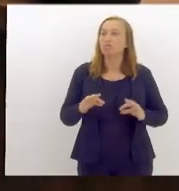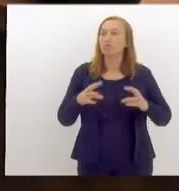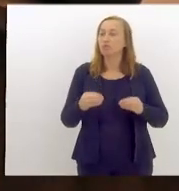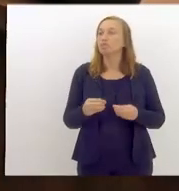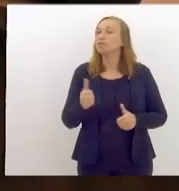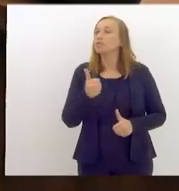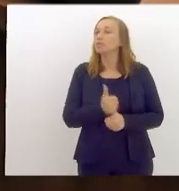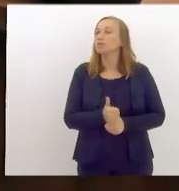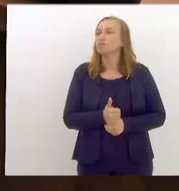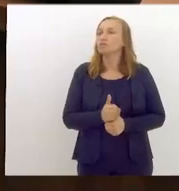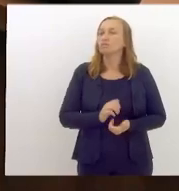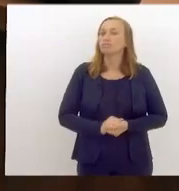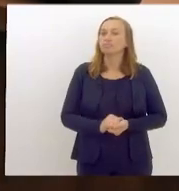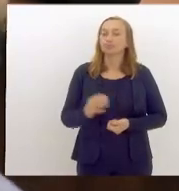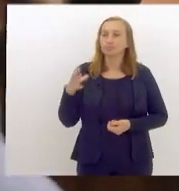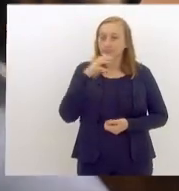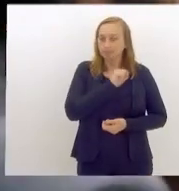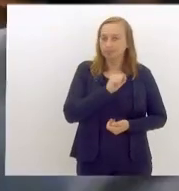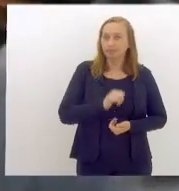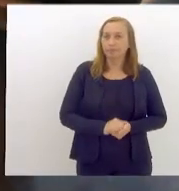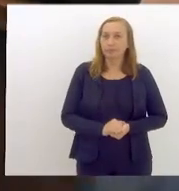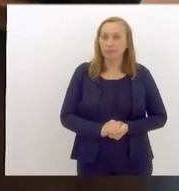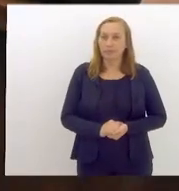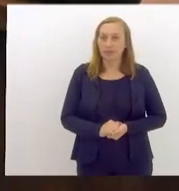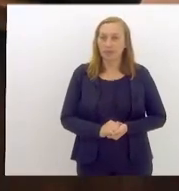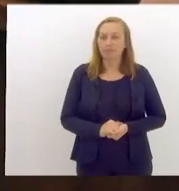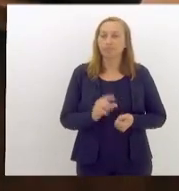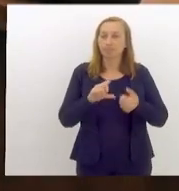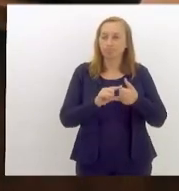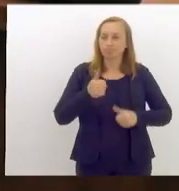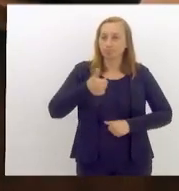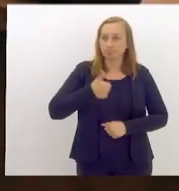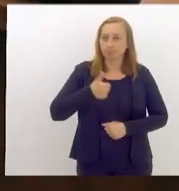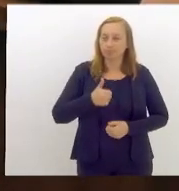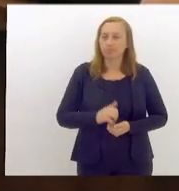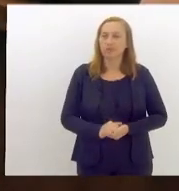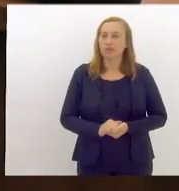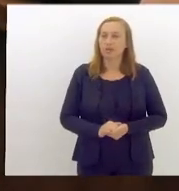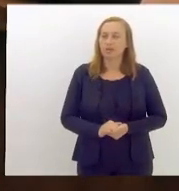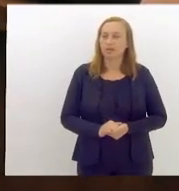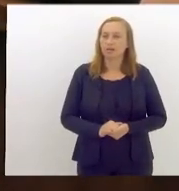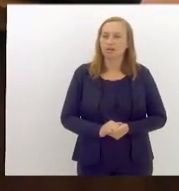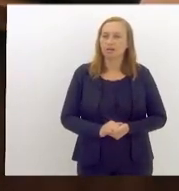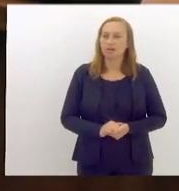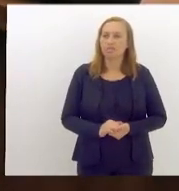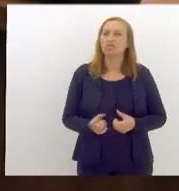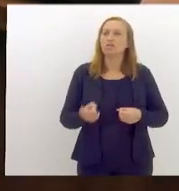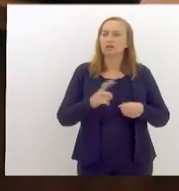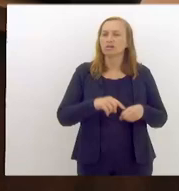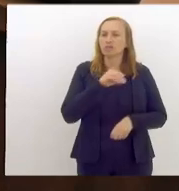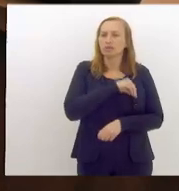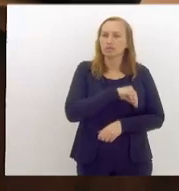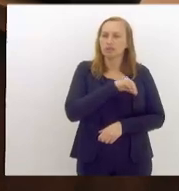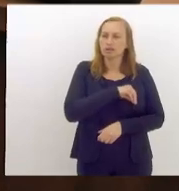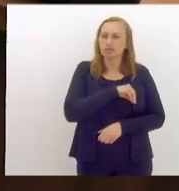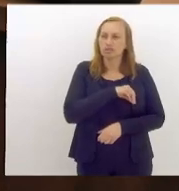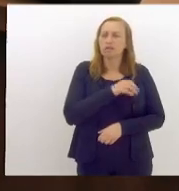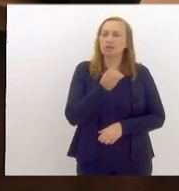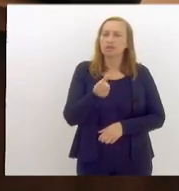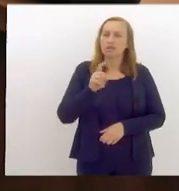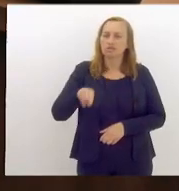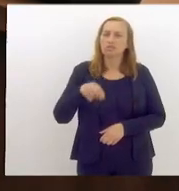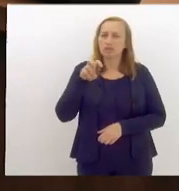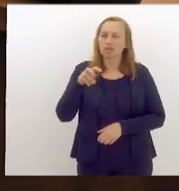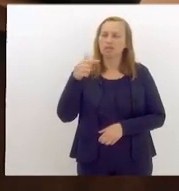substitutivo tem que ser público e ele é rápido artigo primeiro fica concedido a reposição salarial de